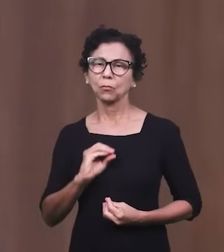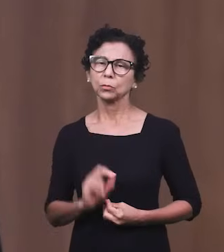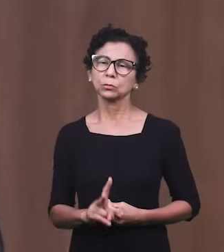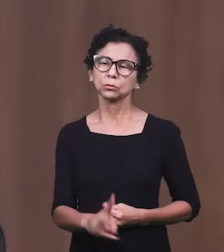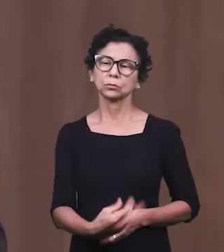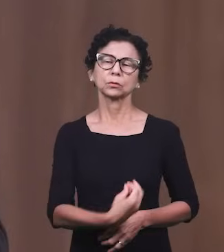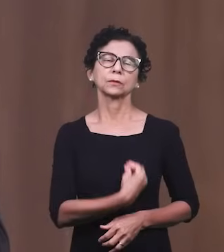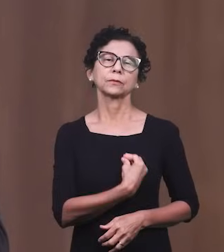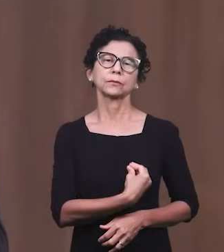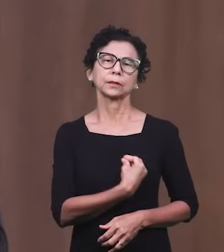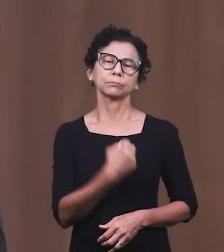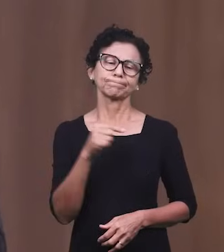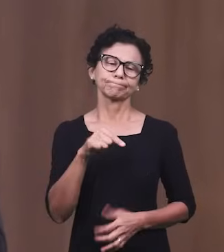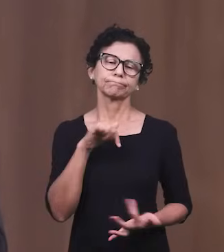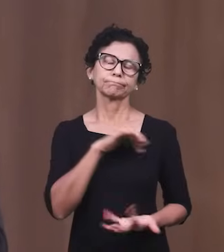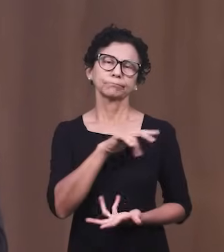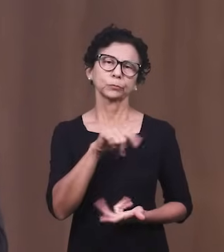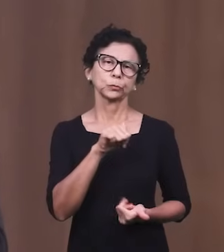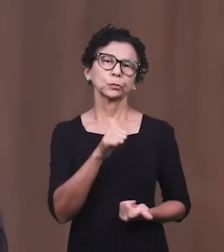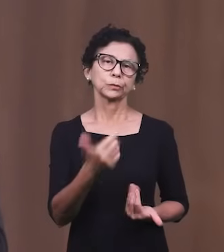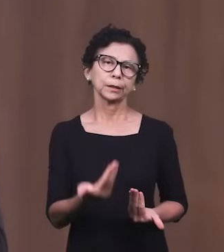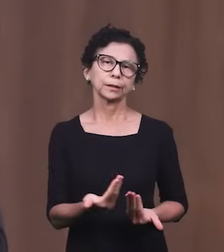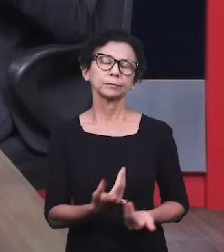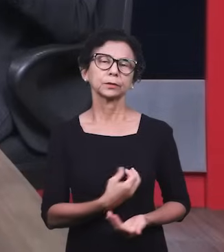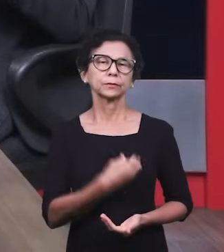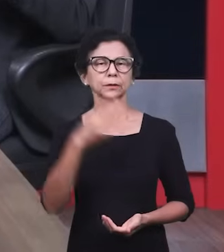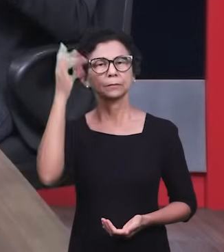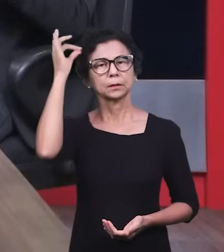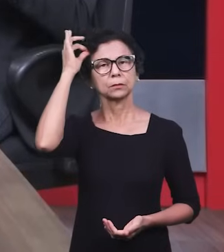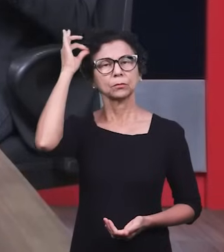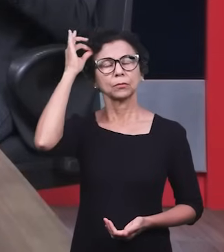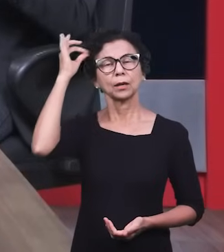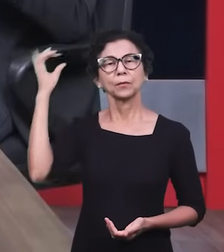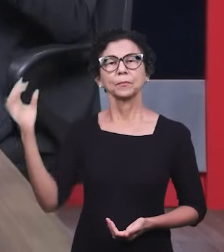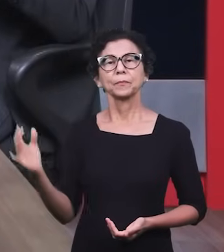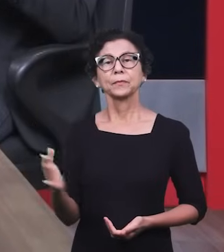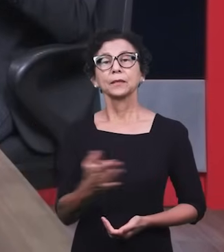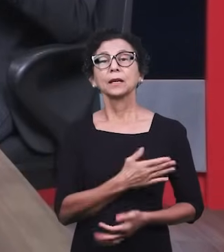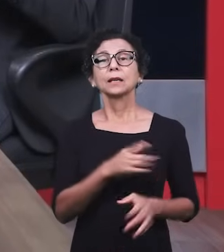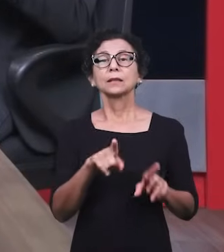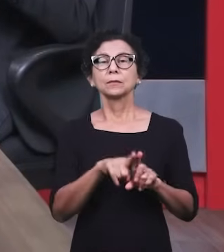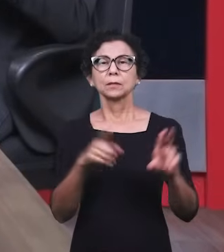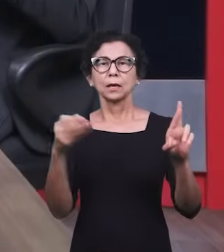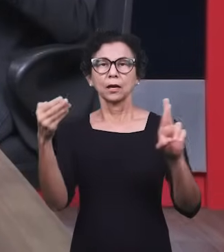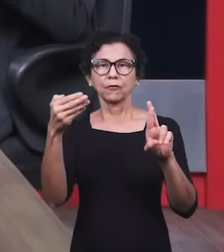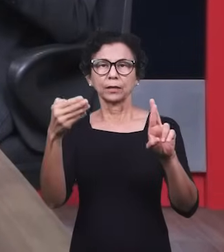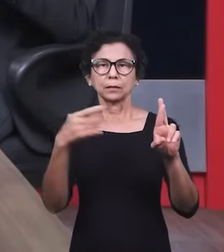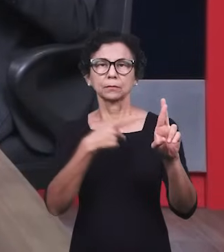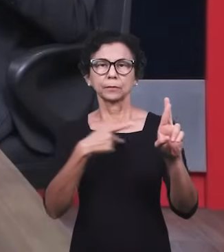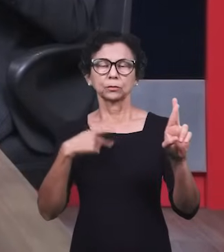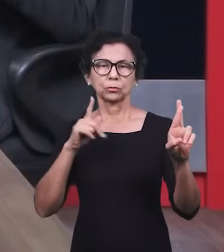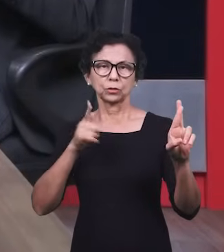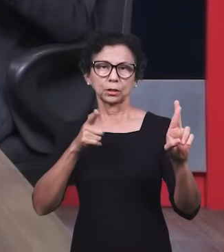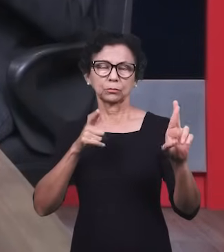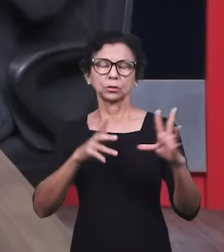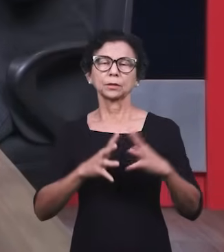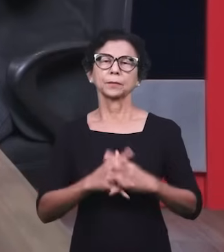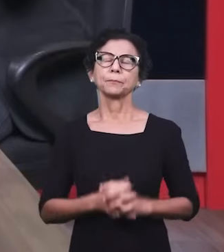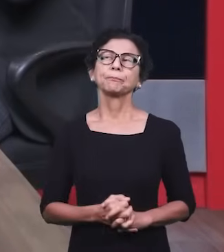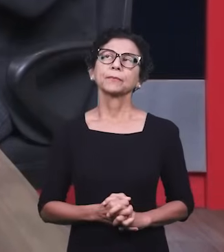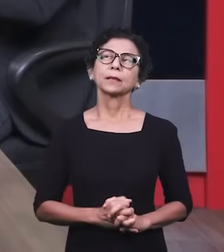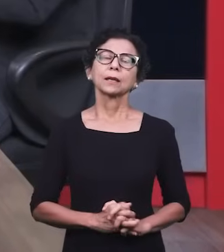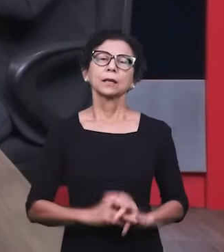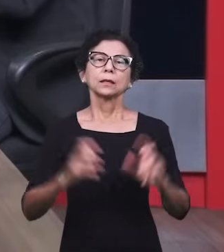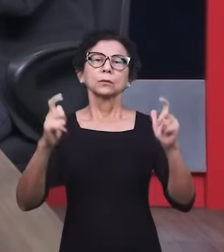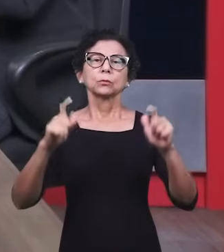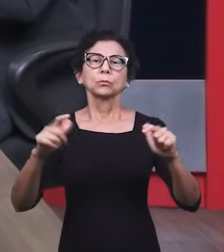né trajetória espiritual é inclusive eh até o pastor também fala do fruto né sim quando o fruto cai ali